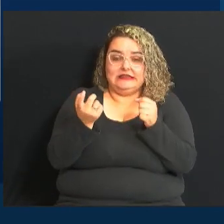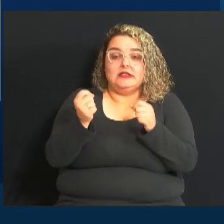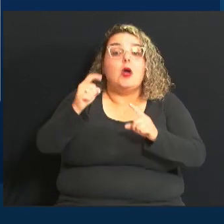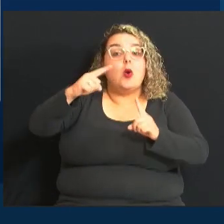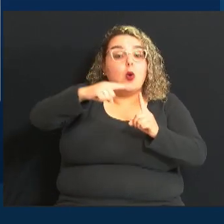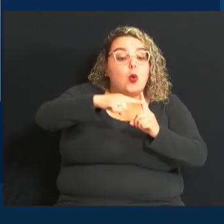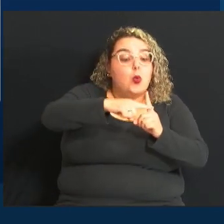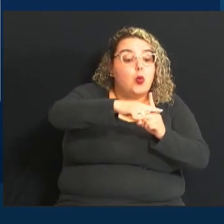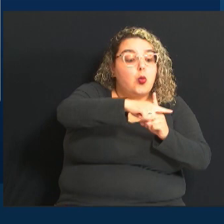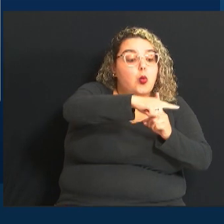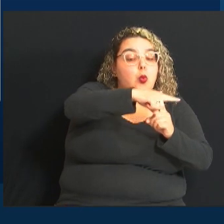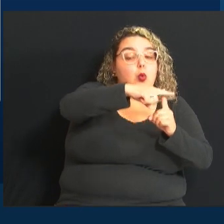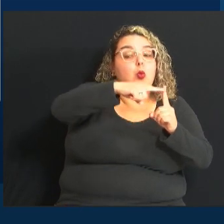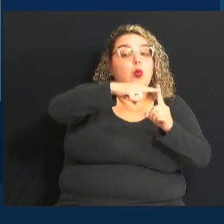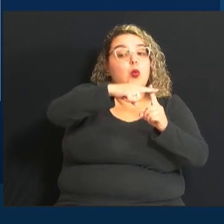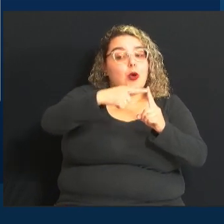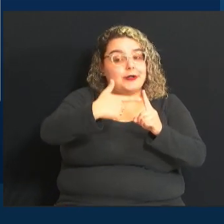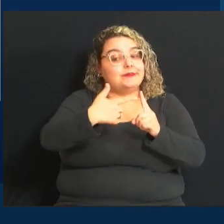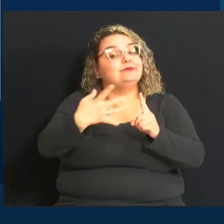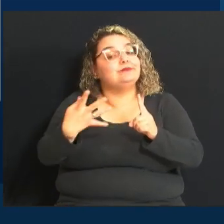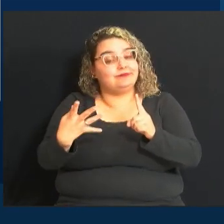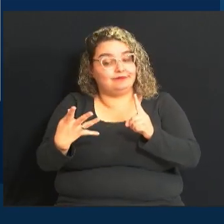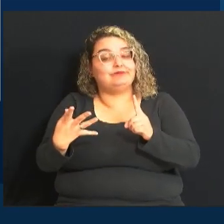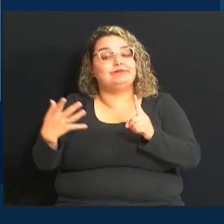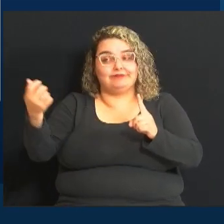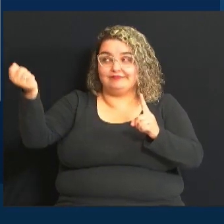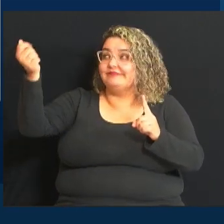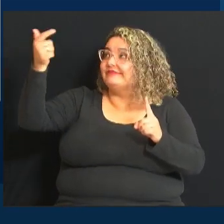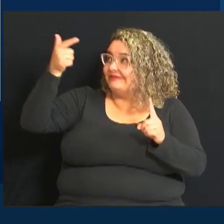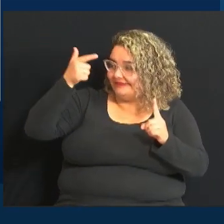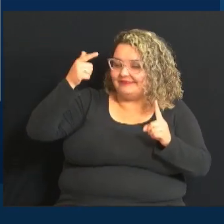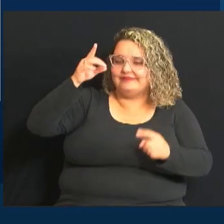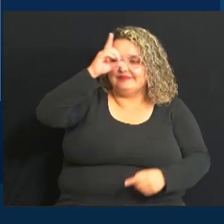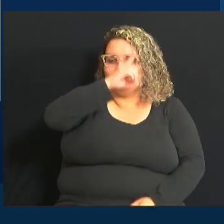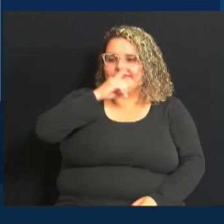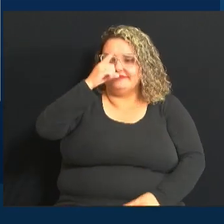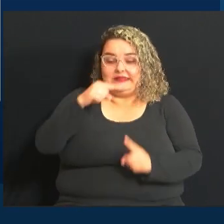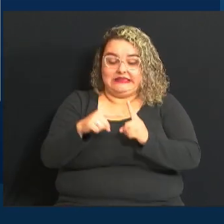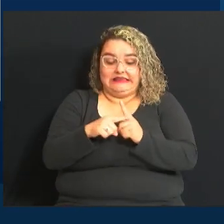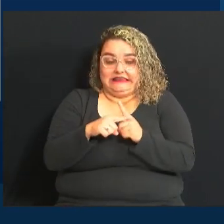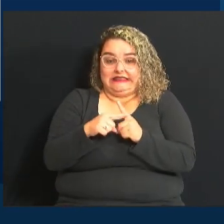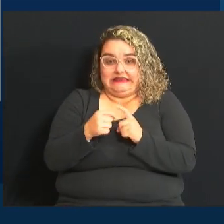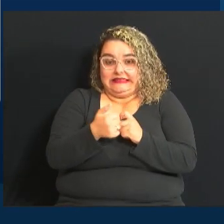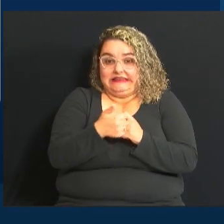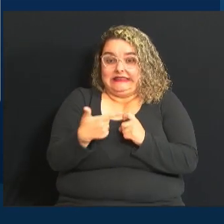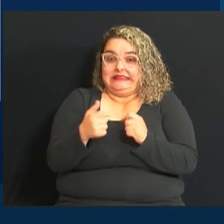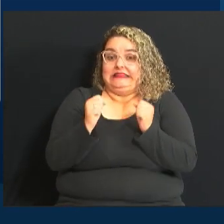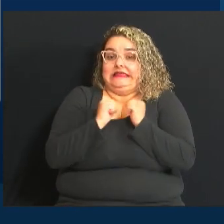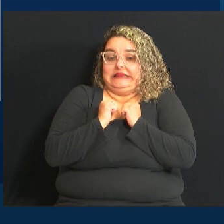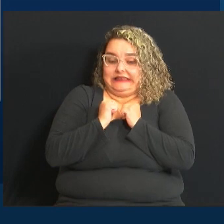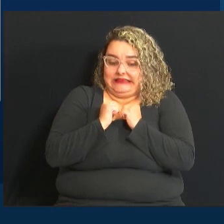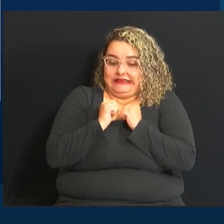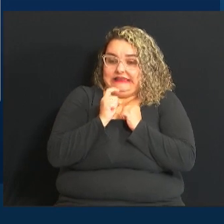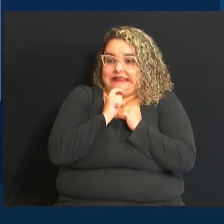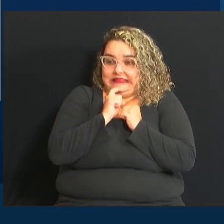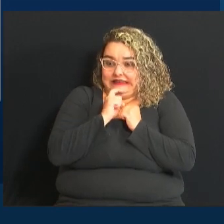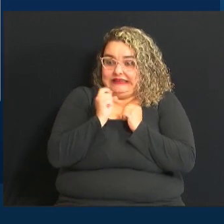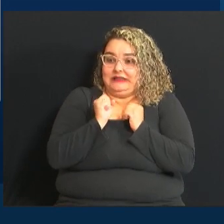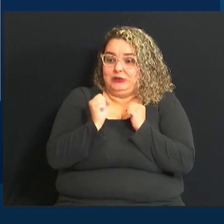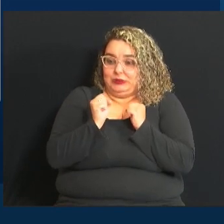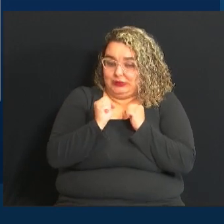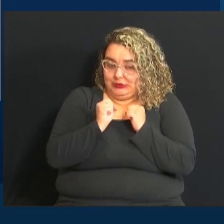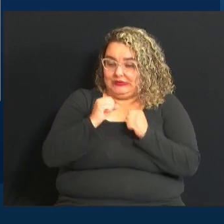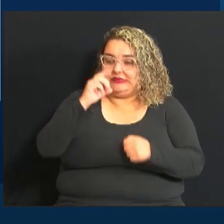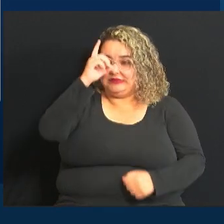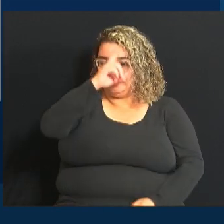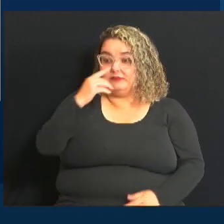temperatura sobe, podendo chegar aos 24 graus. E no domingo, mínima de 12 graus também. Vai fazer frio no